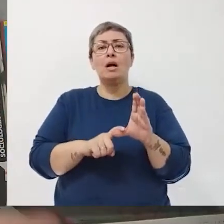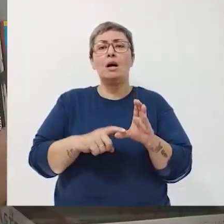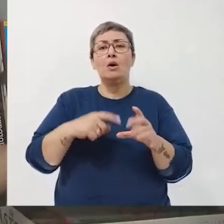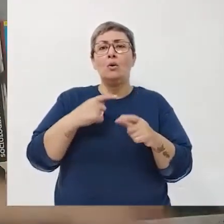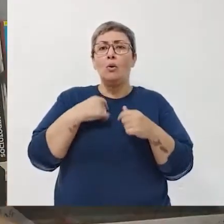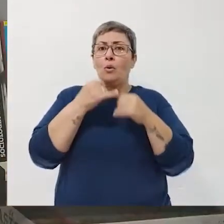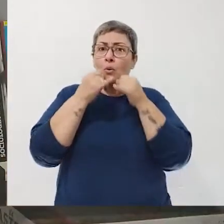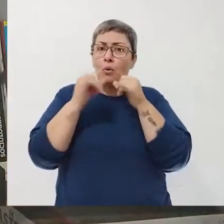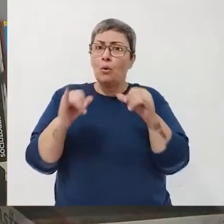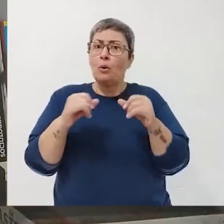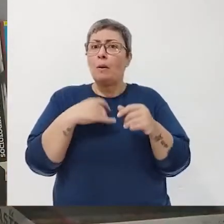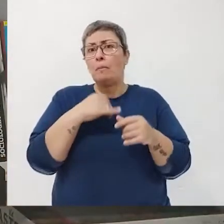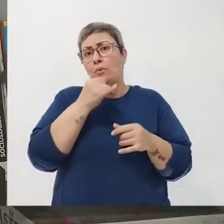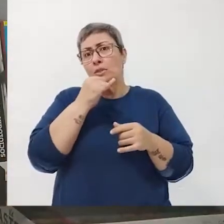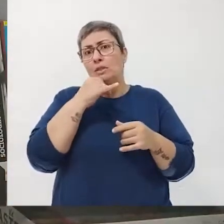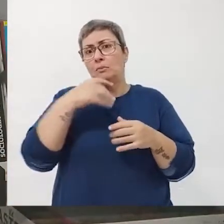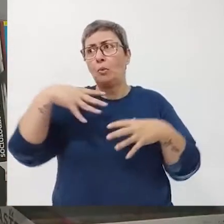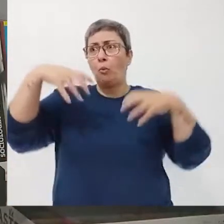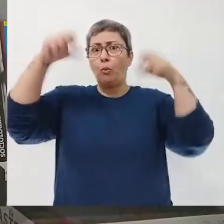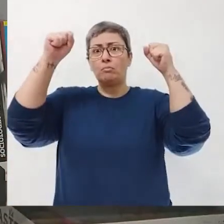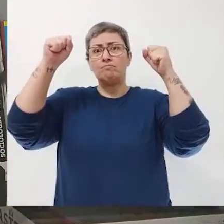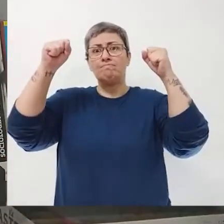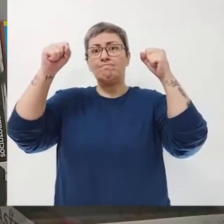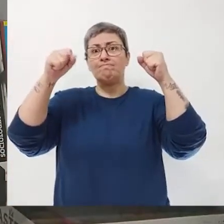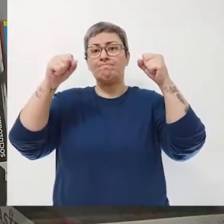energia quando, por exemplo, a luz acaba.